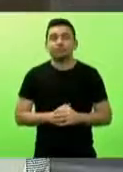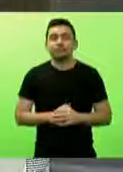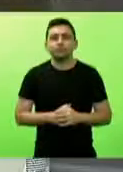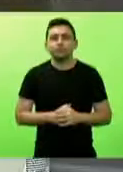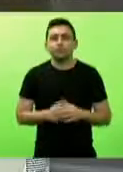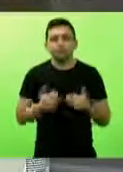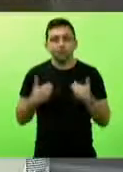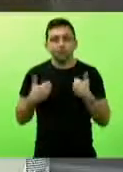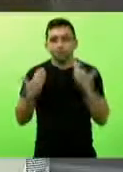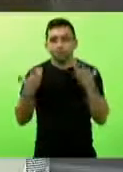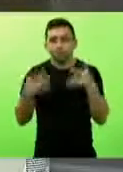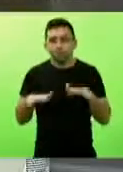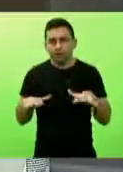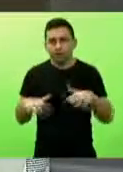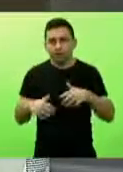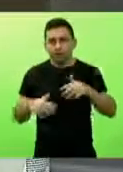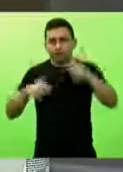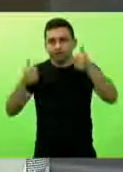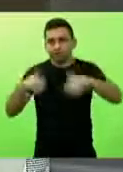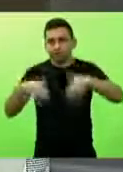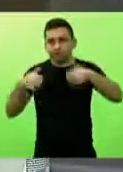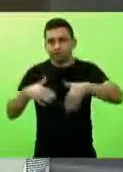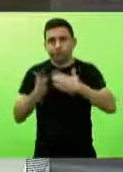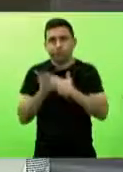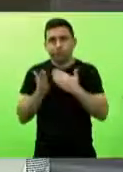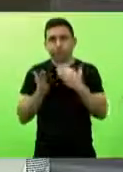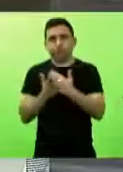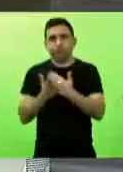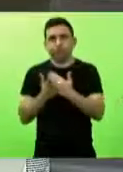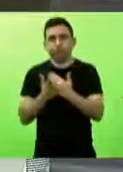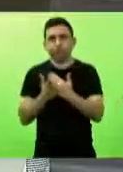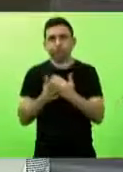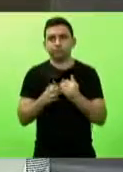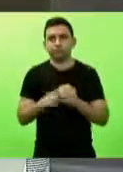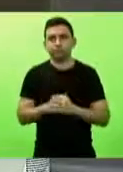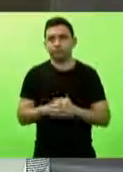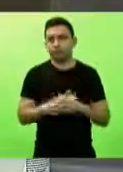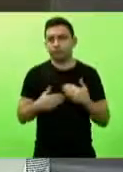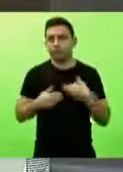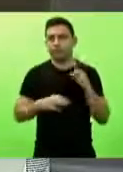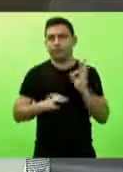Eu não quero me alongar, não preparei